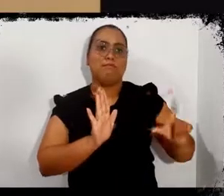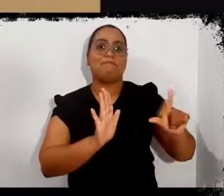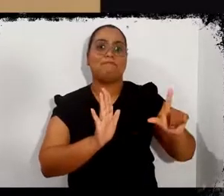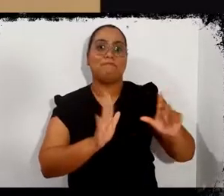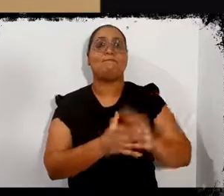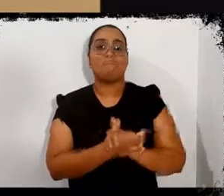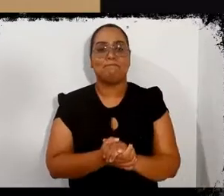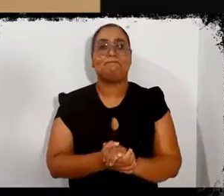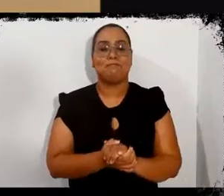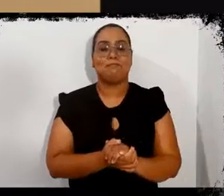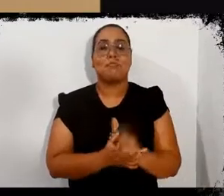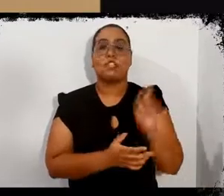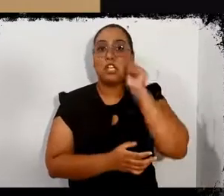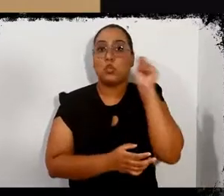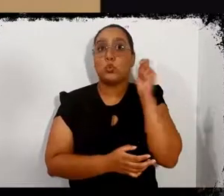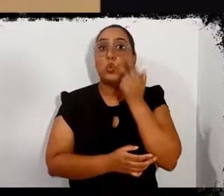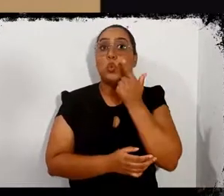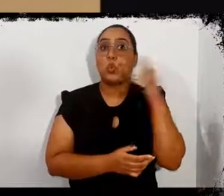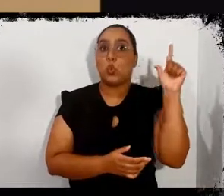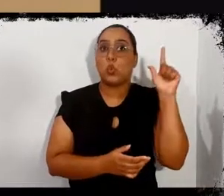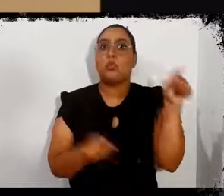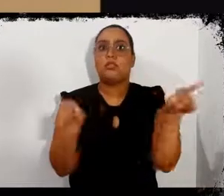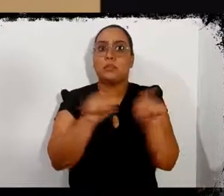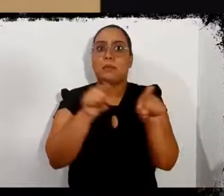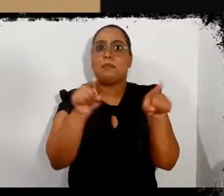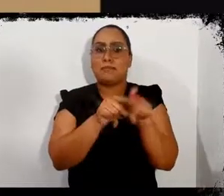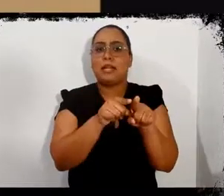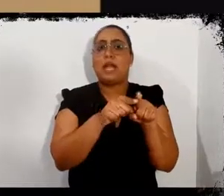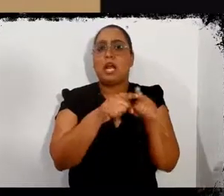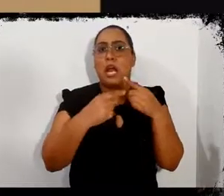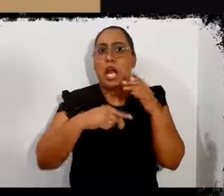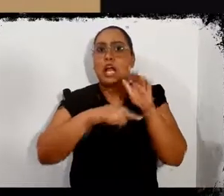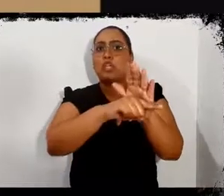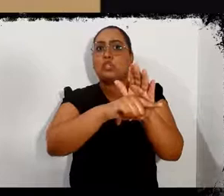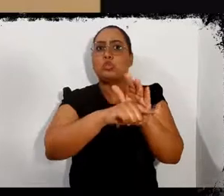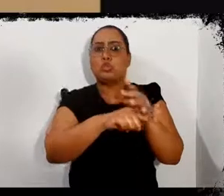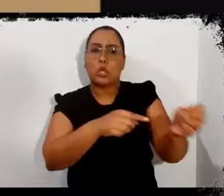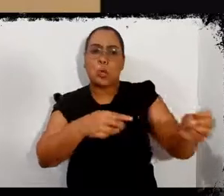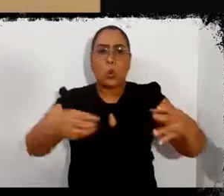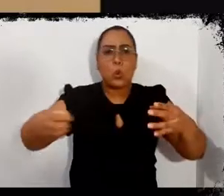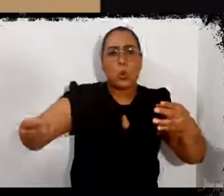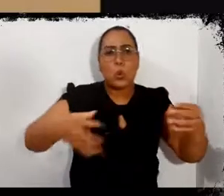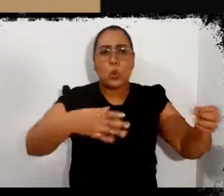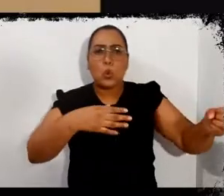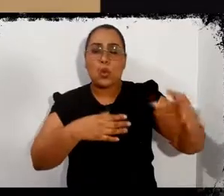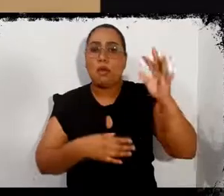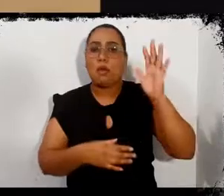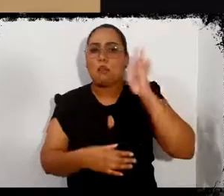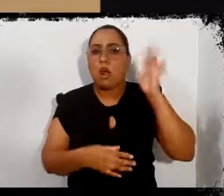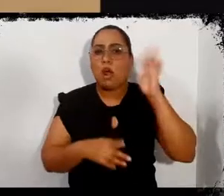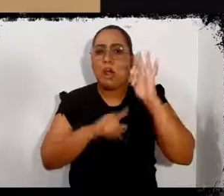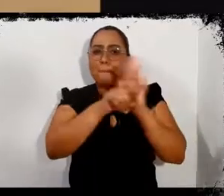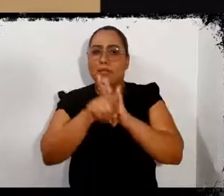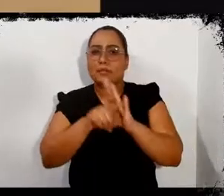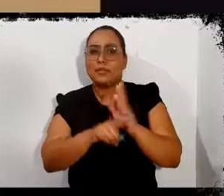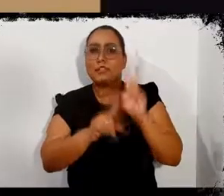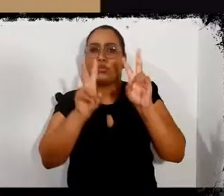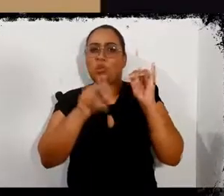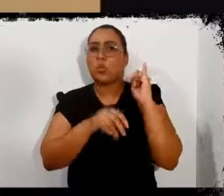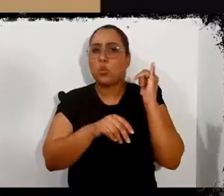e observou que essas narrativas se organizavam em torno de um núcleo